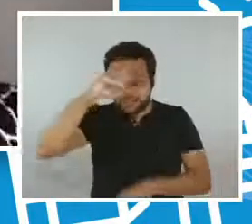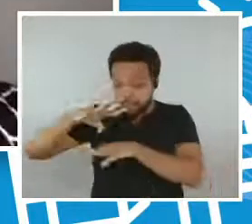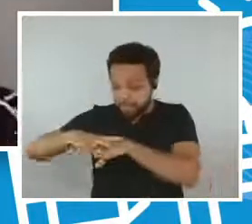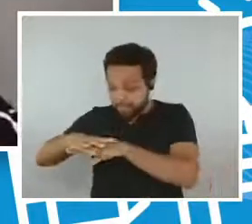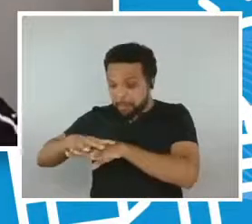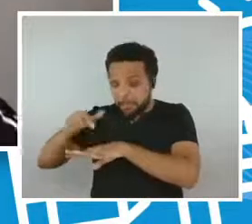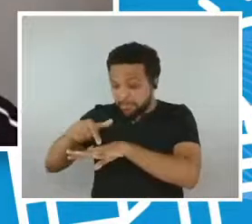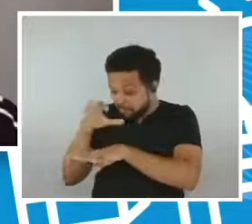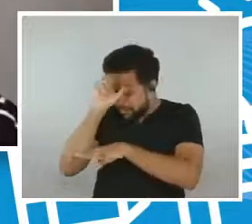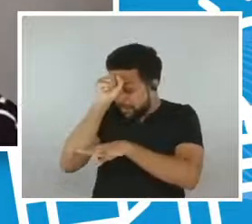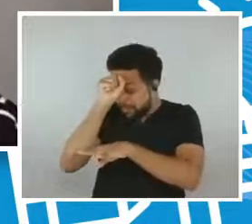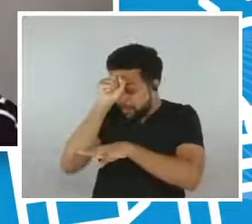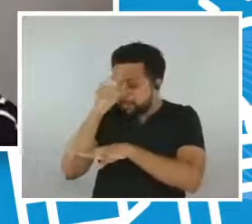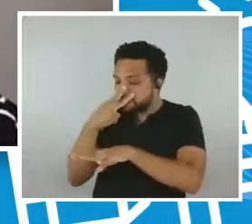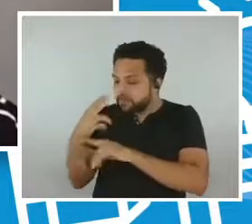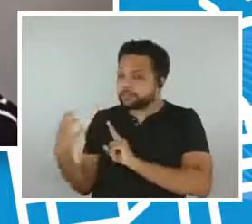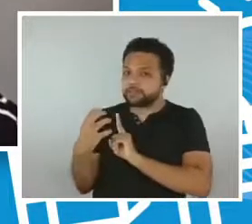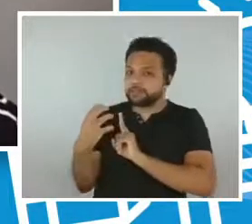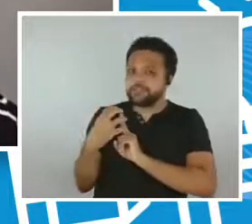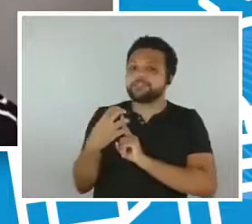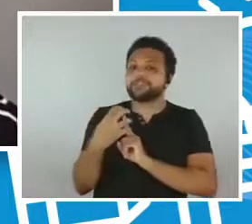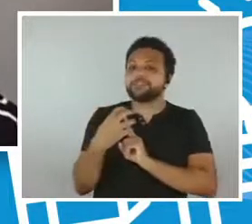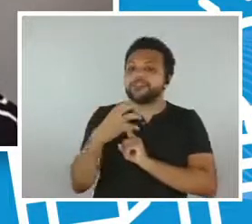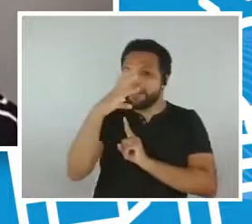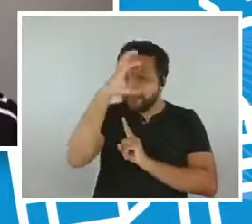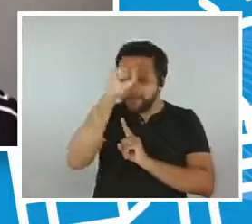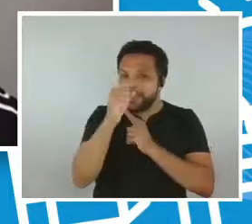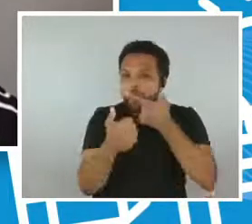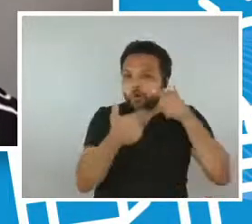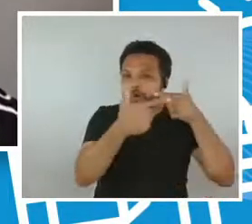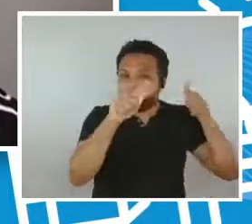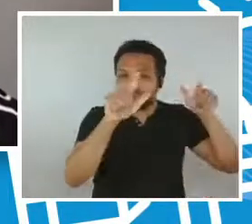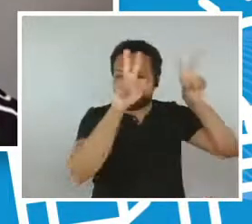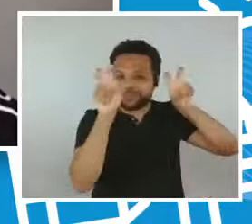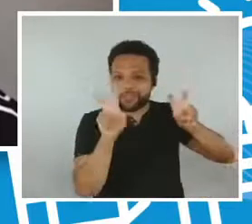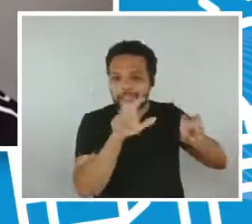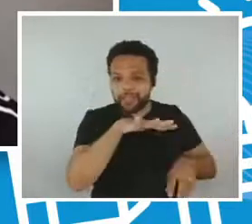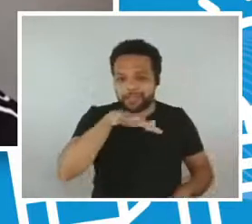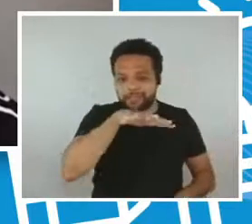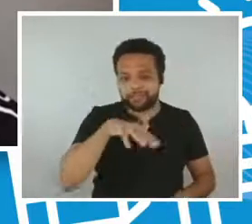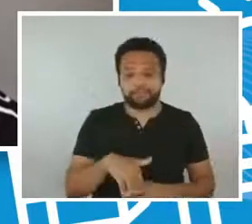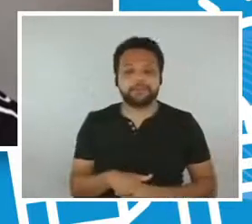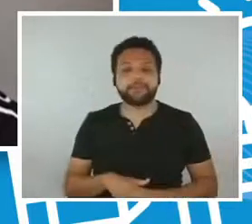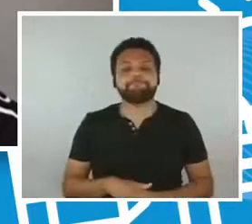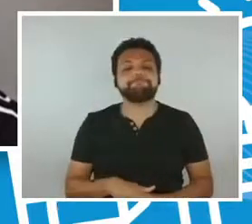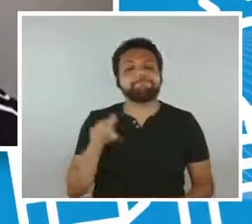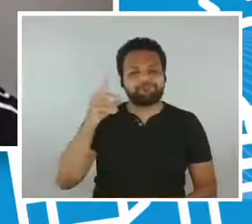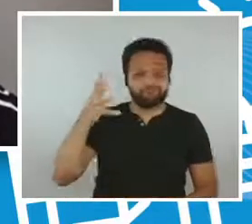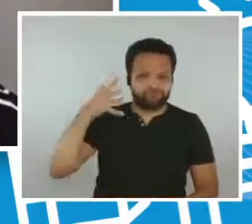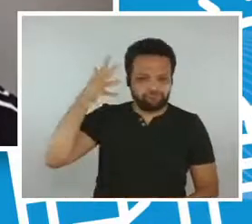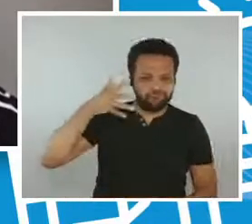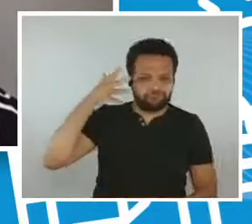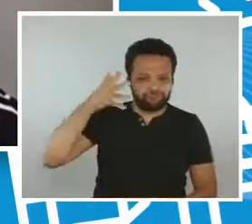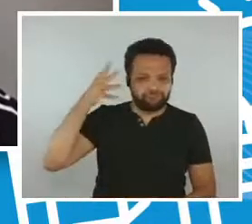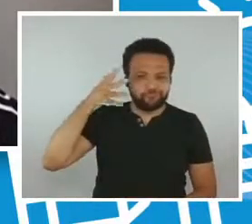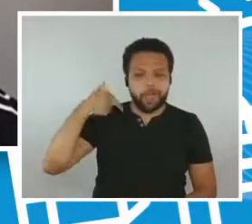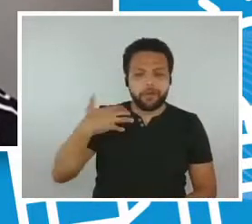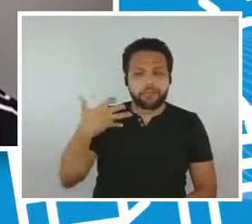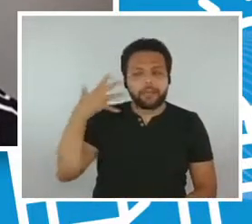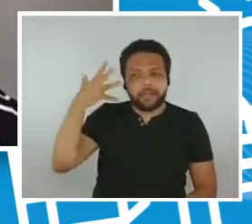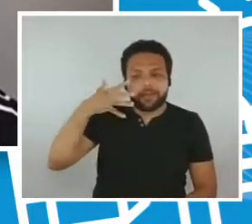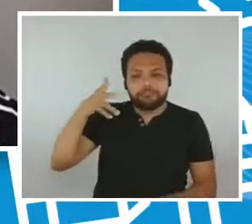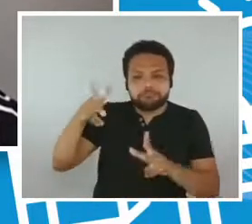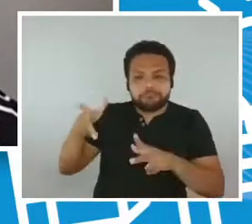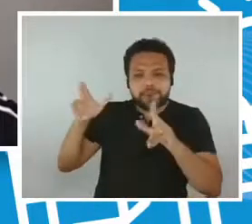é uma coisa. Agora, eu queria destacar uma coisa do que você disse, que é essa